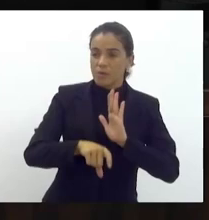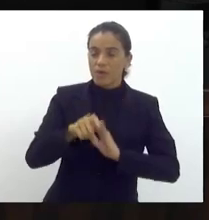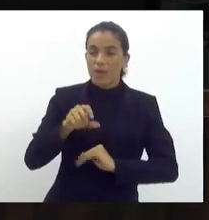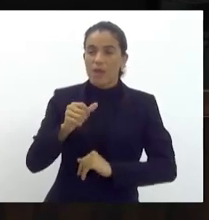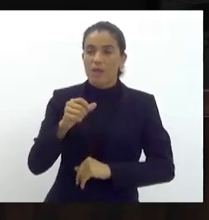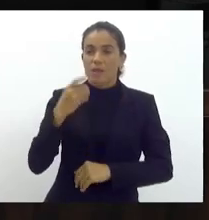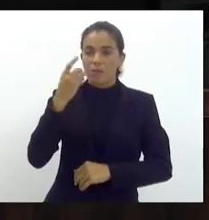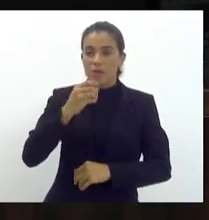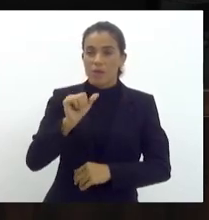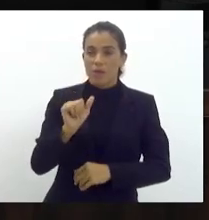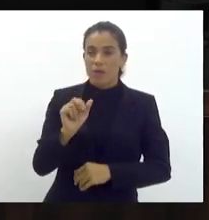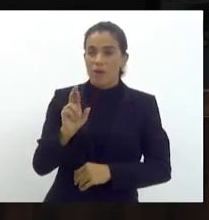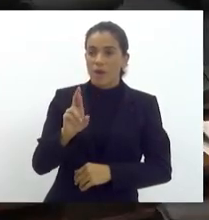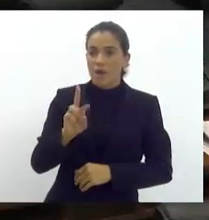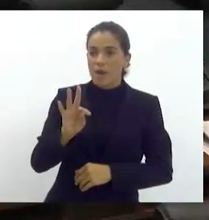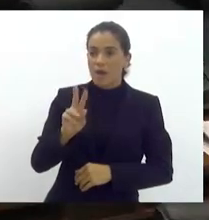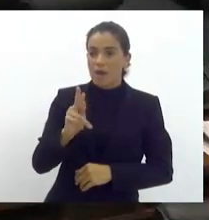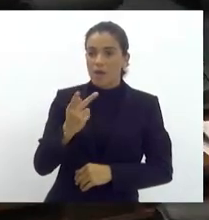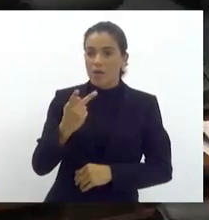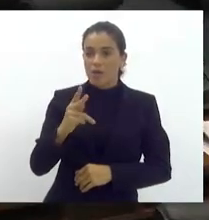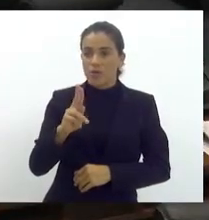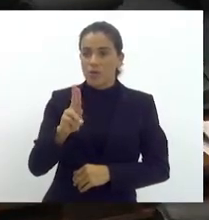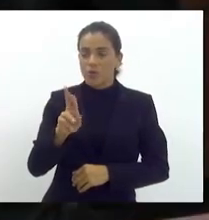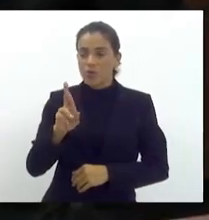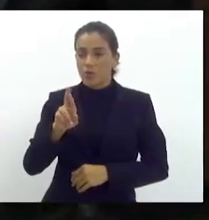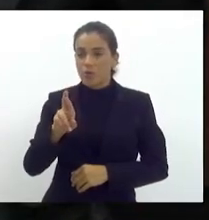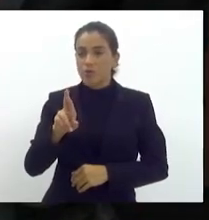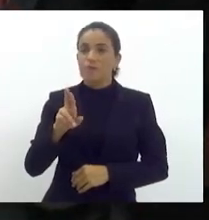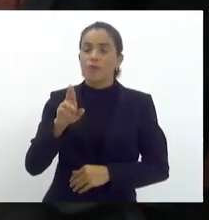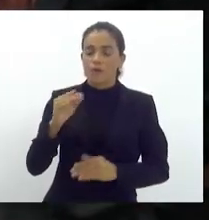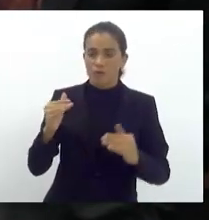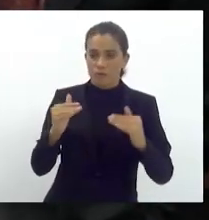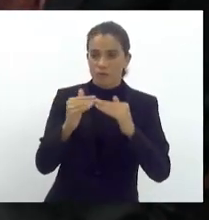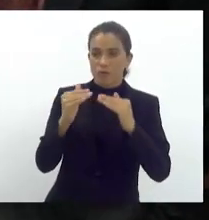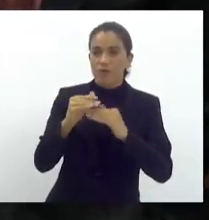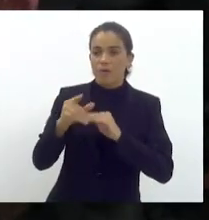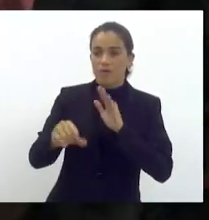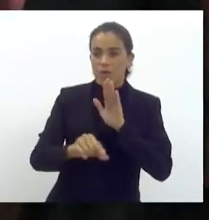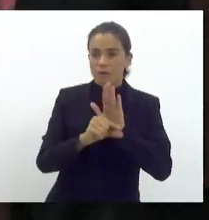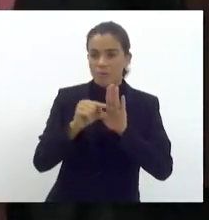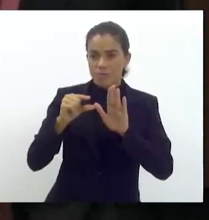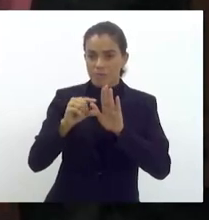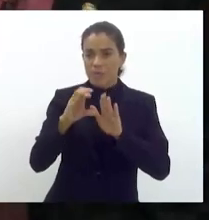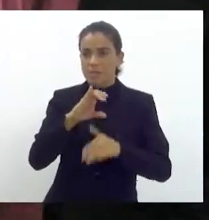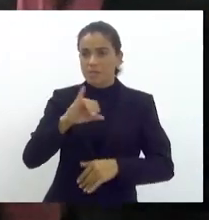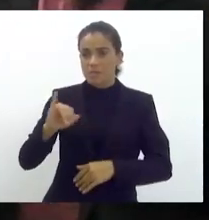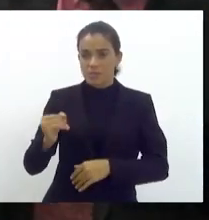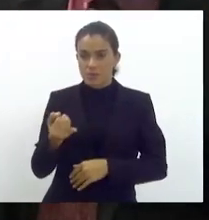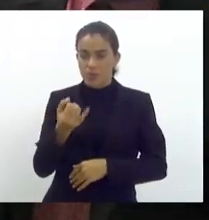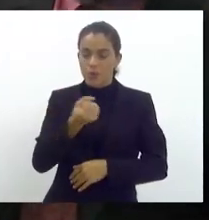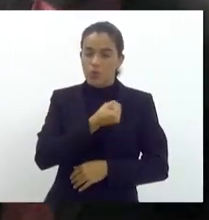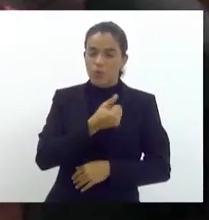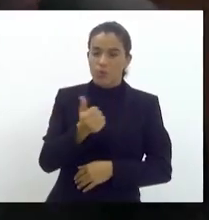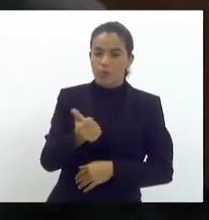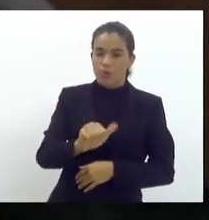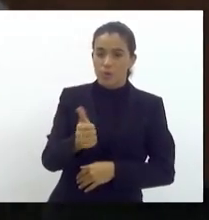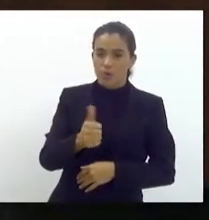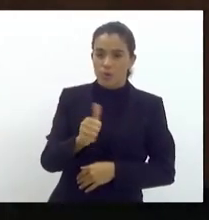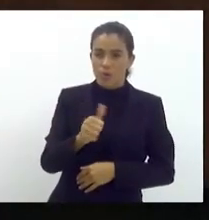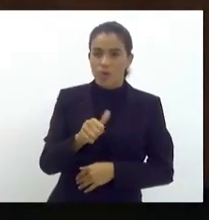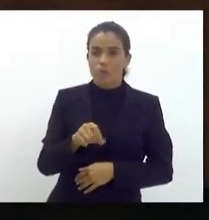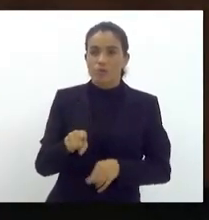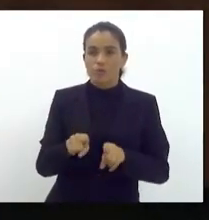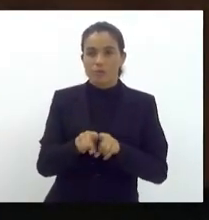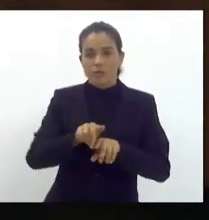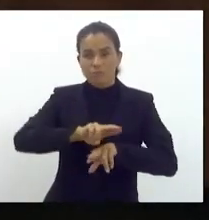Arthur Monteiro senhor presidente favorável com a sobremesa da ccj de número 11 Contagem